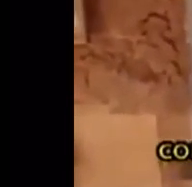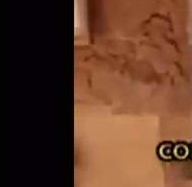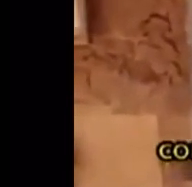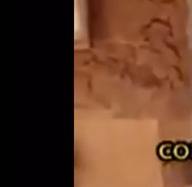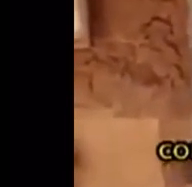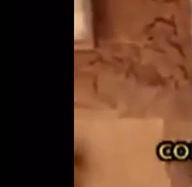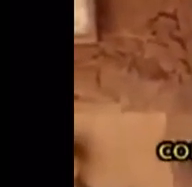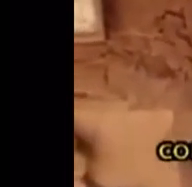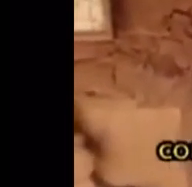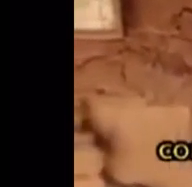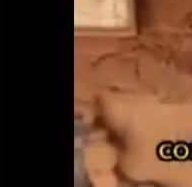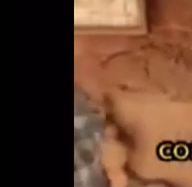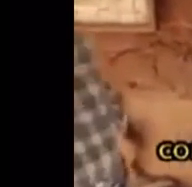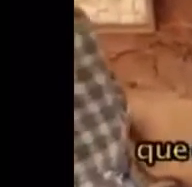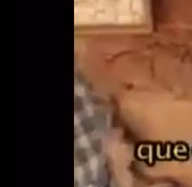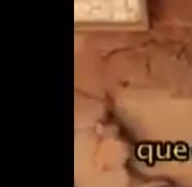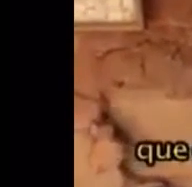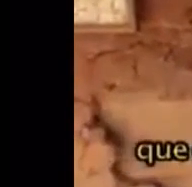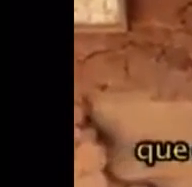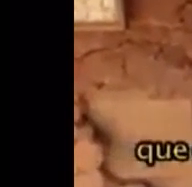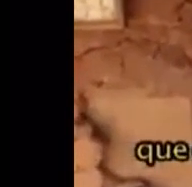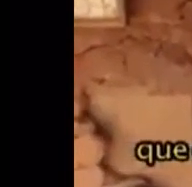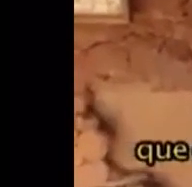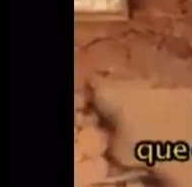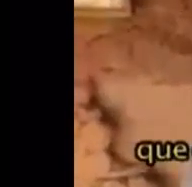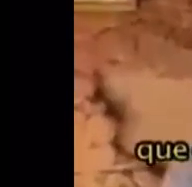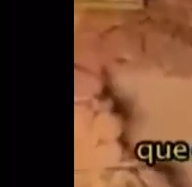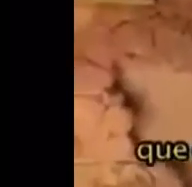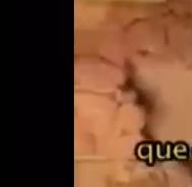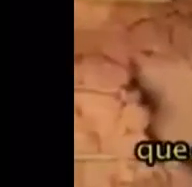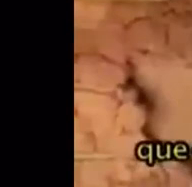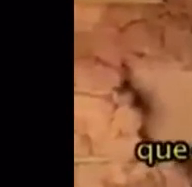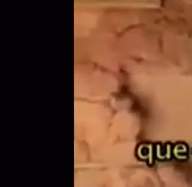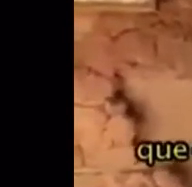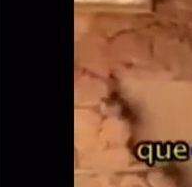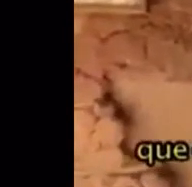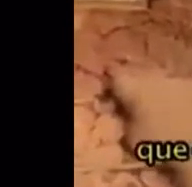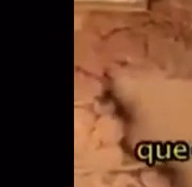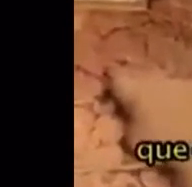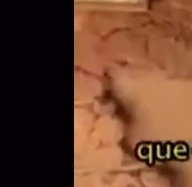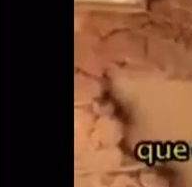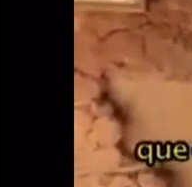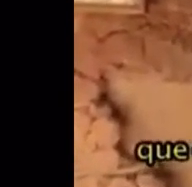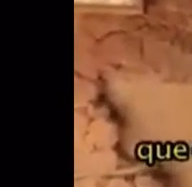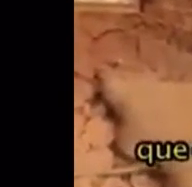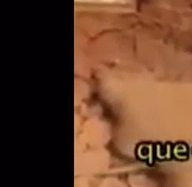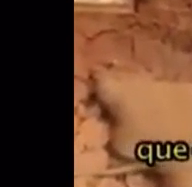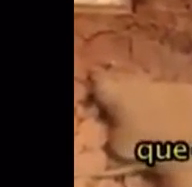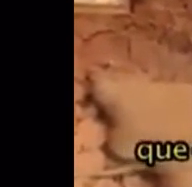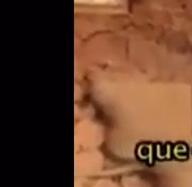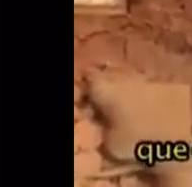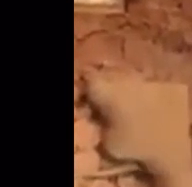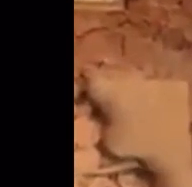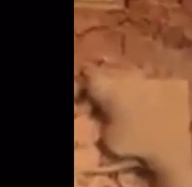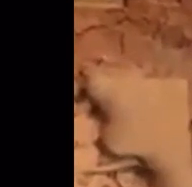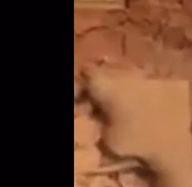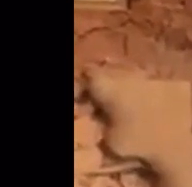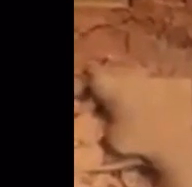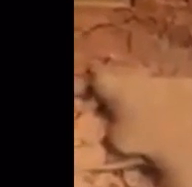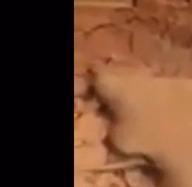20 mil pessoas. Nós temos o Parque do Povo, que concentra milhares de pessoas